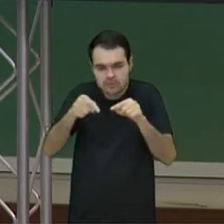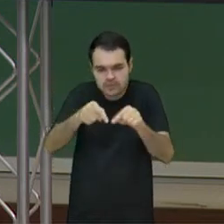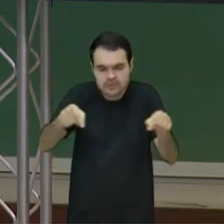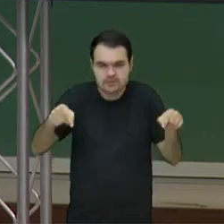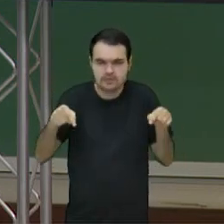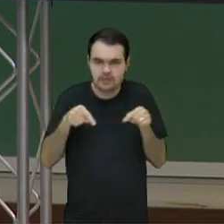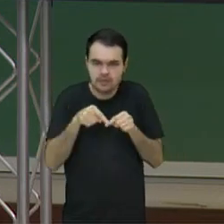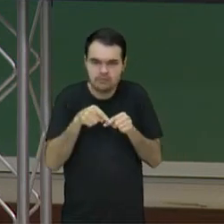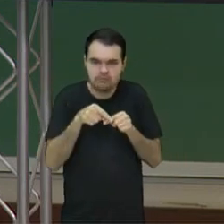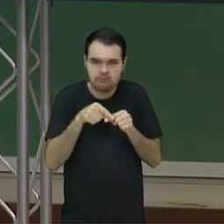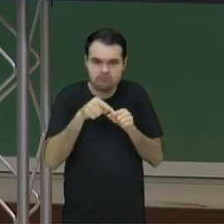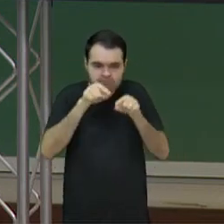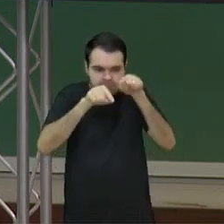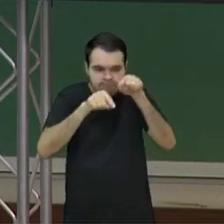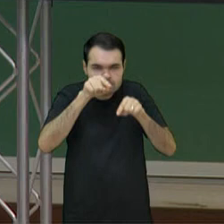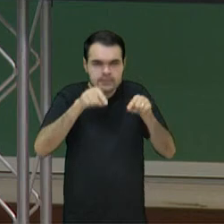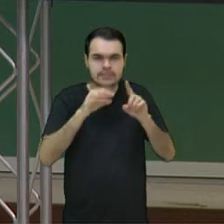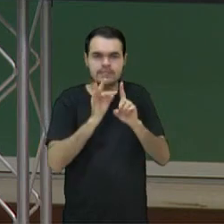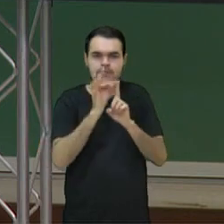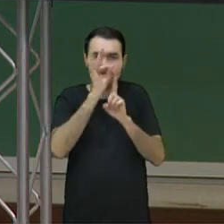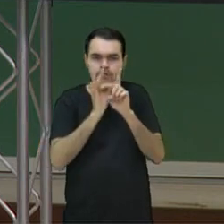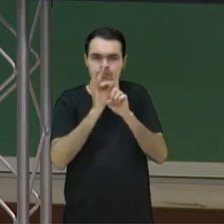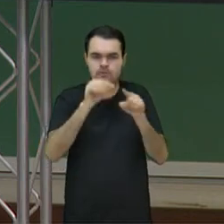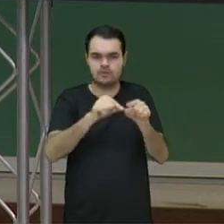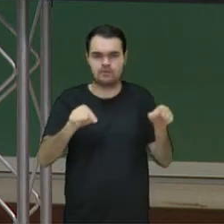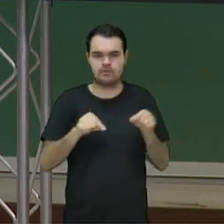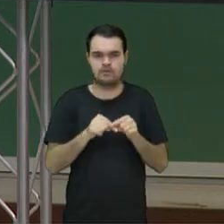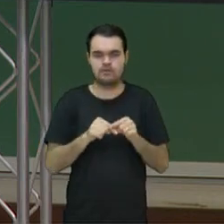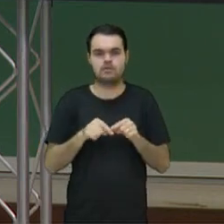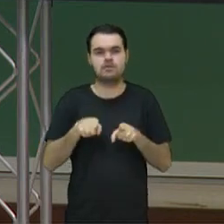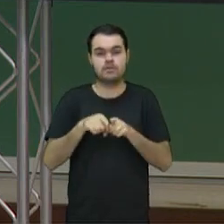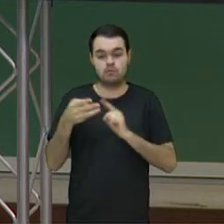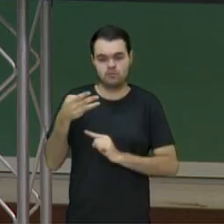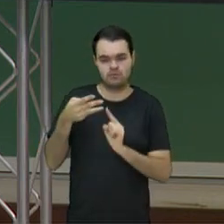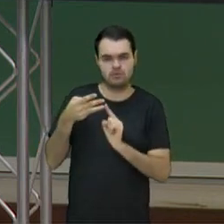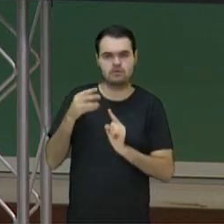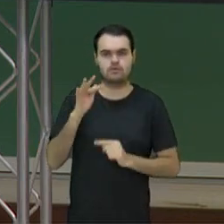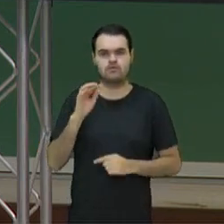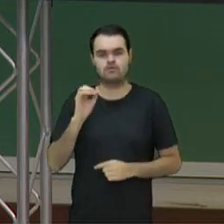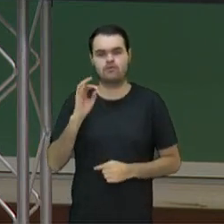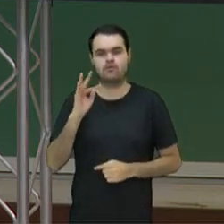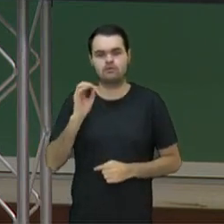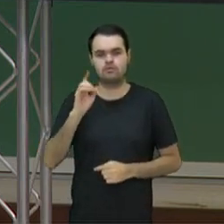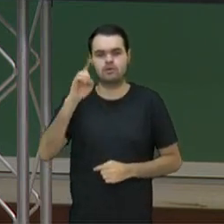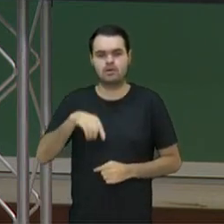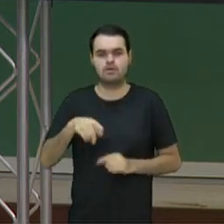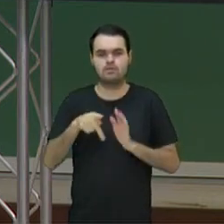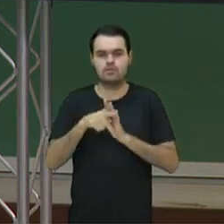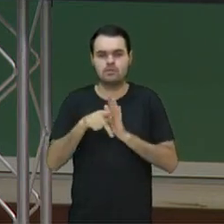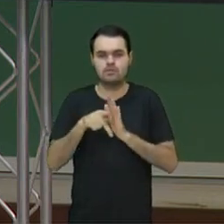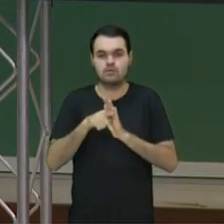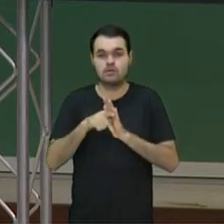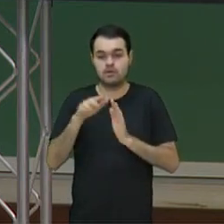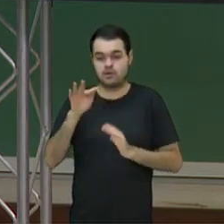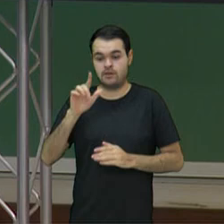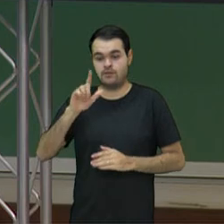por exemplo. Tá? E os fotorresistores são os flashes e